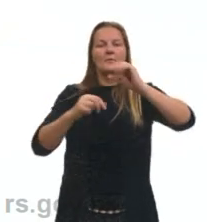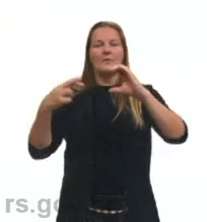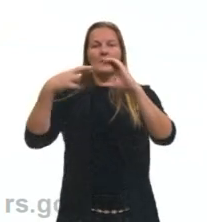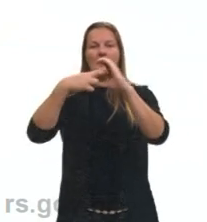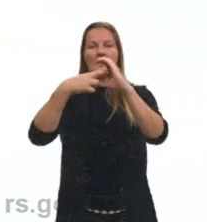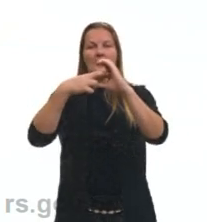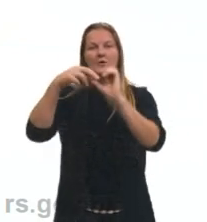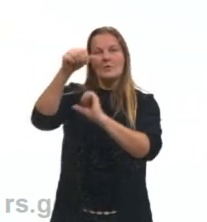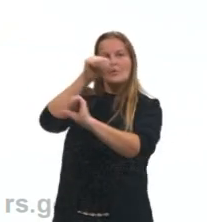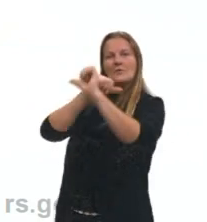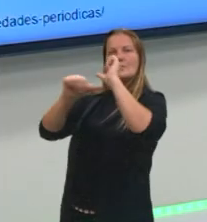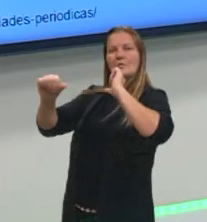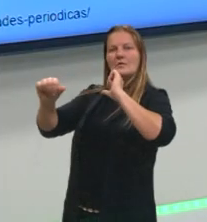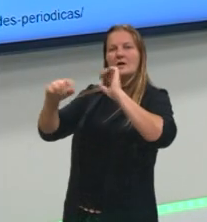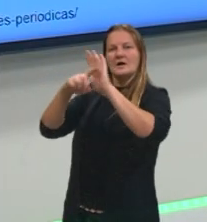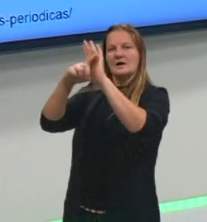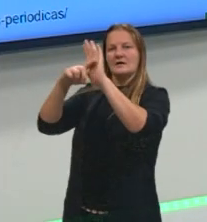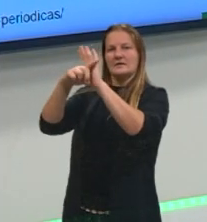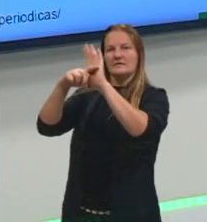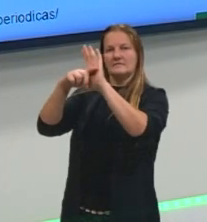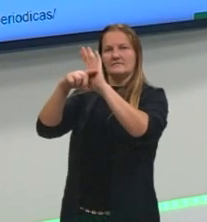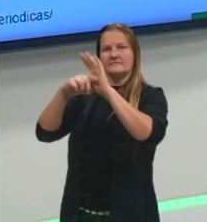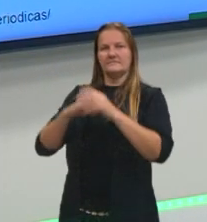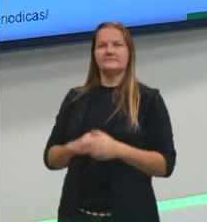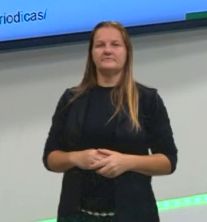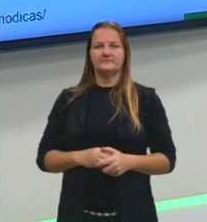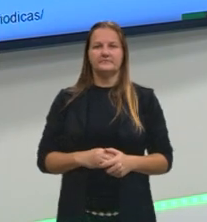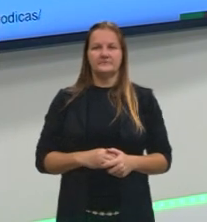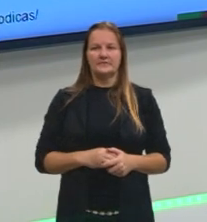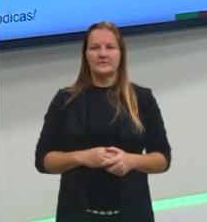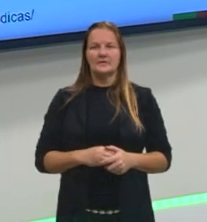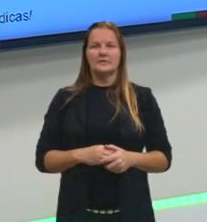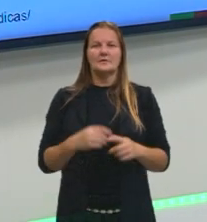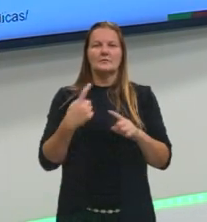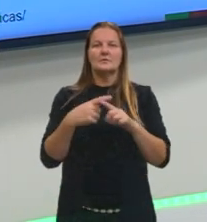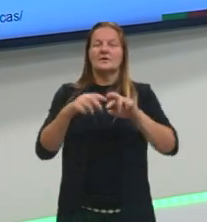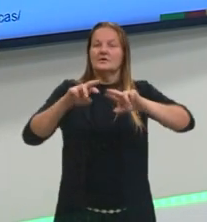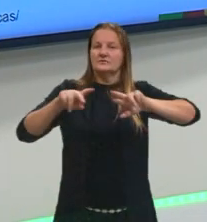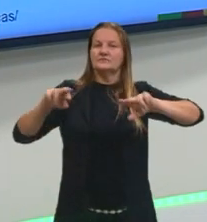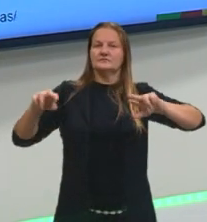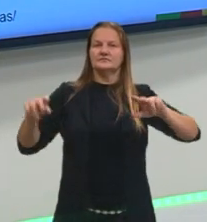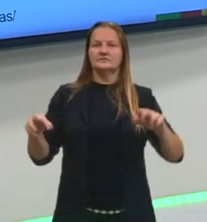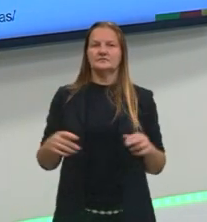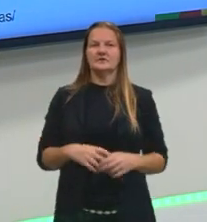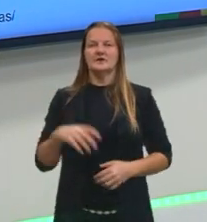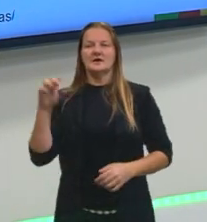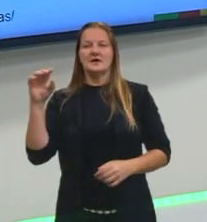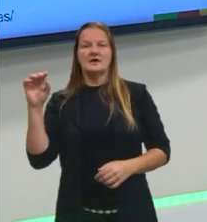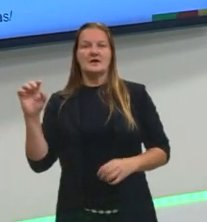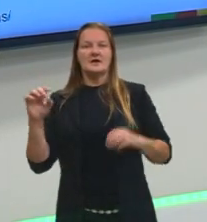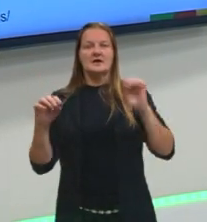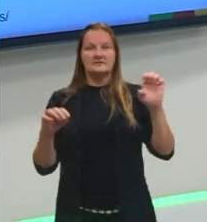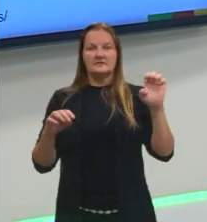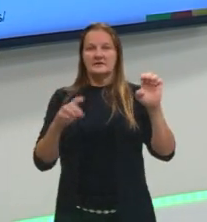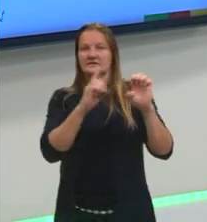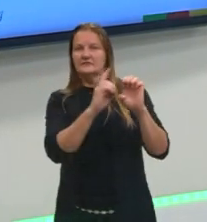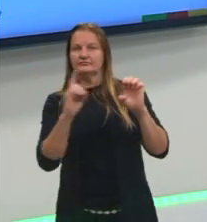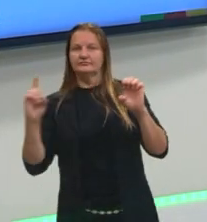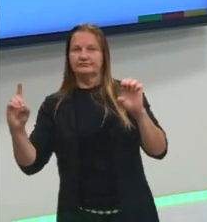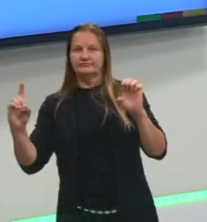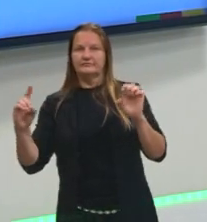então a energia de negatividade Oi Tayla vai no mesmo sentido que é da esquerda para a direita